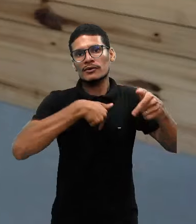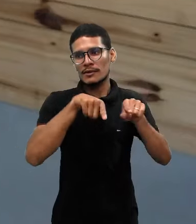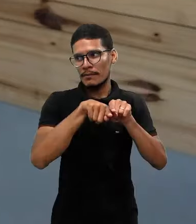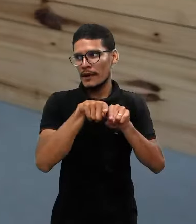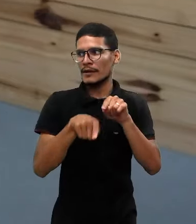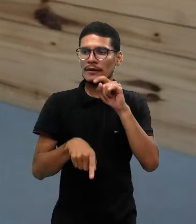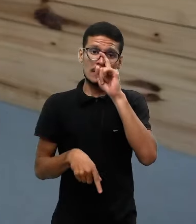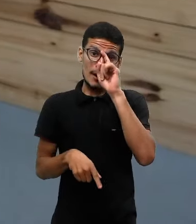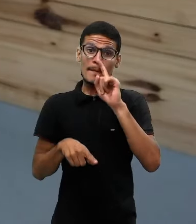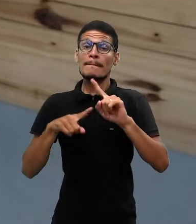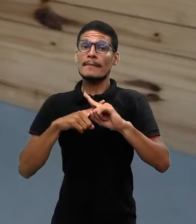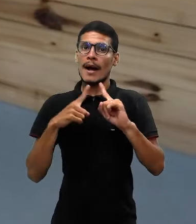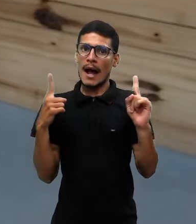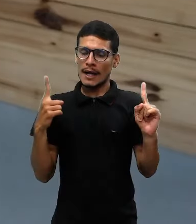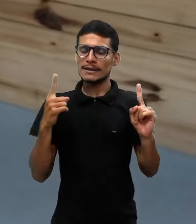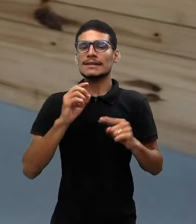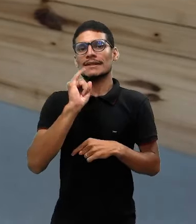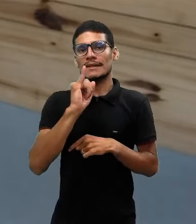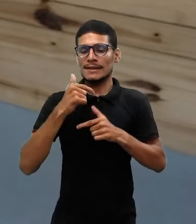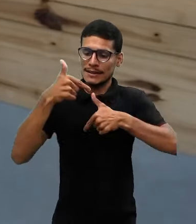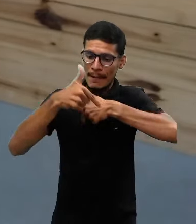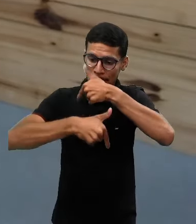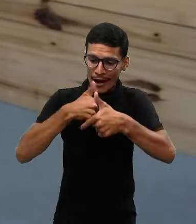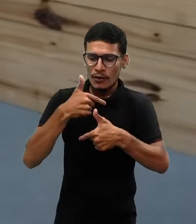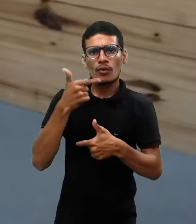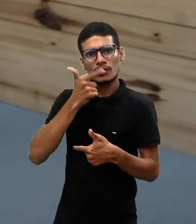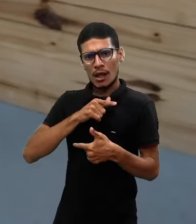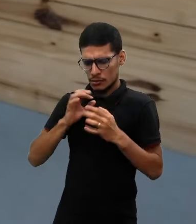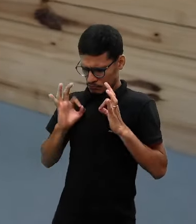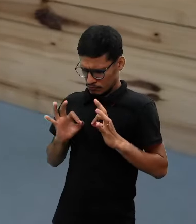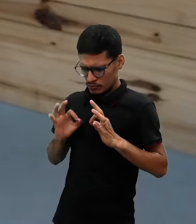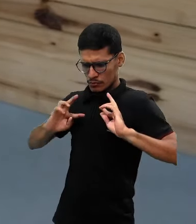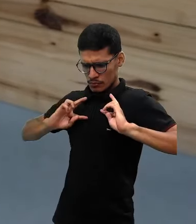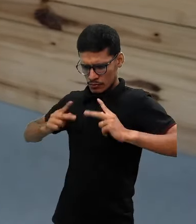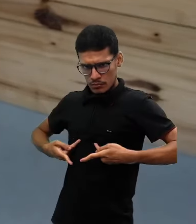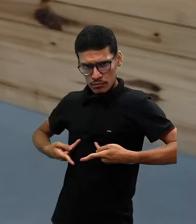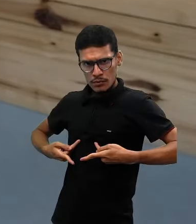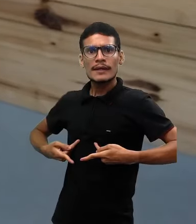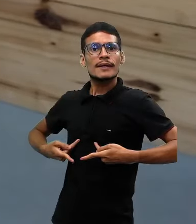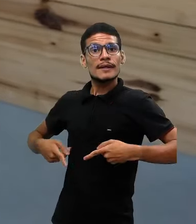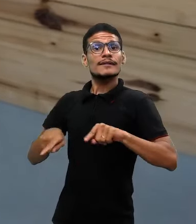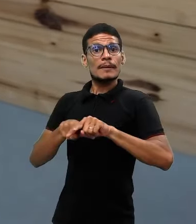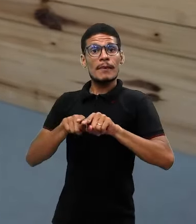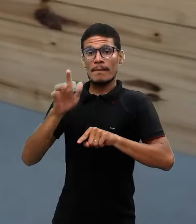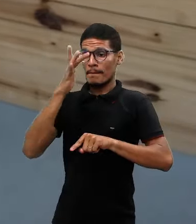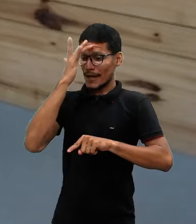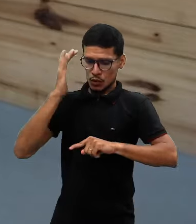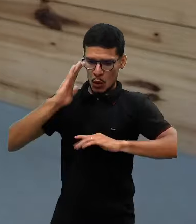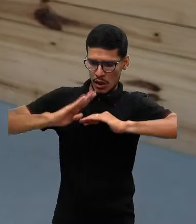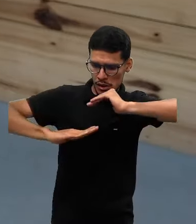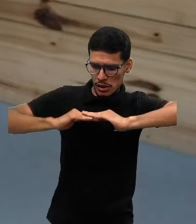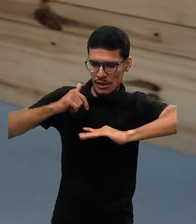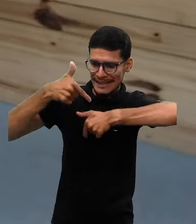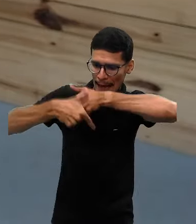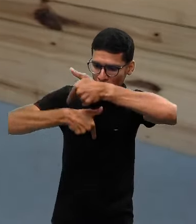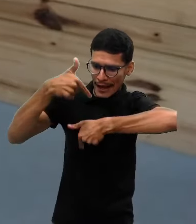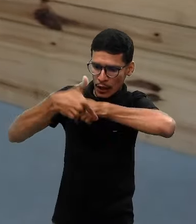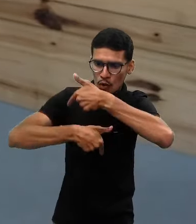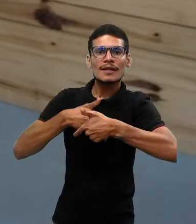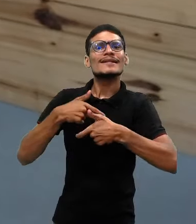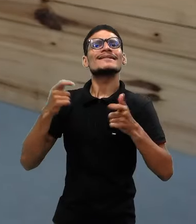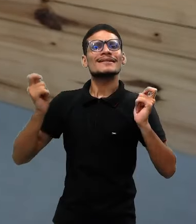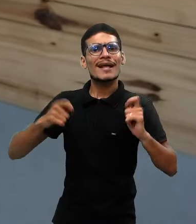Mas, se o trabalho ele dignifica o homem e se o trabalhador ele pode transformar